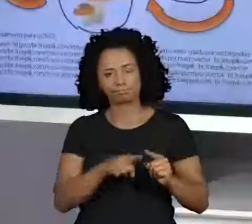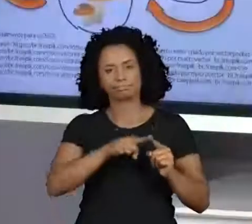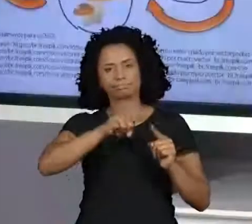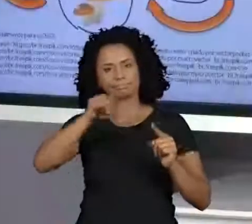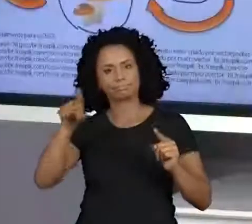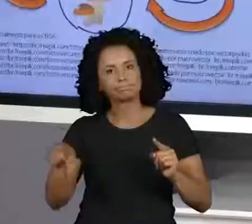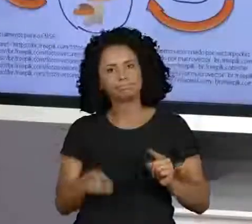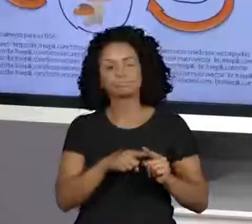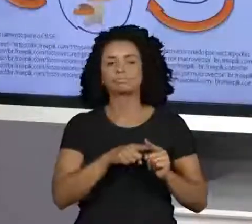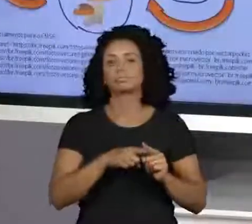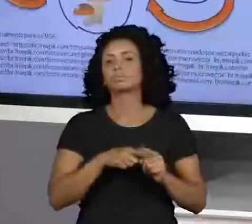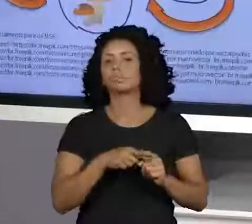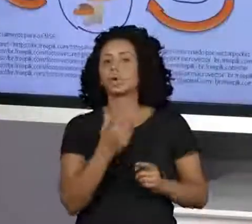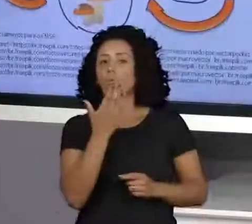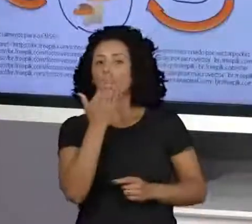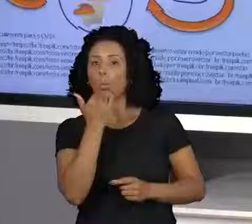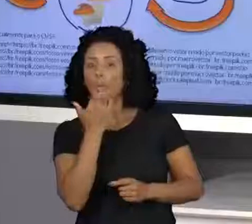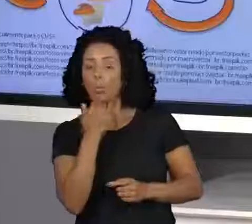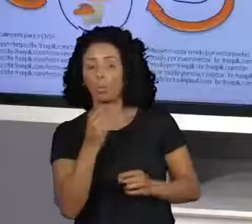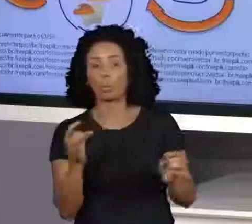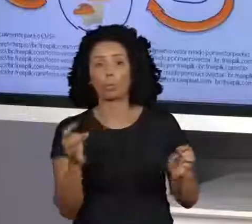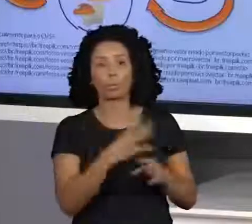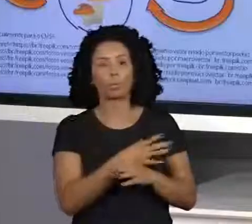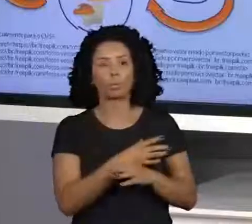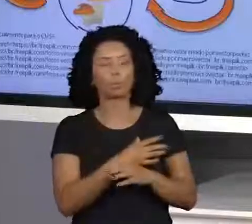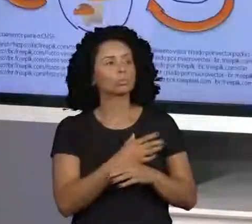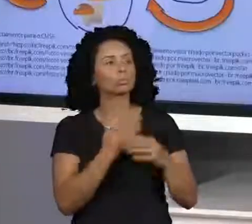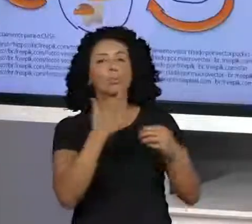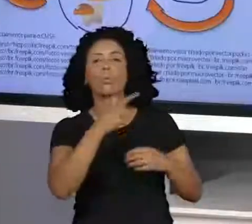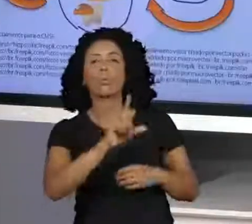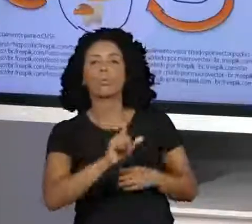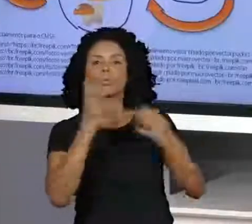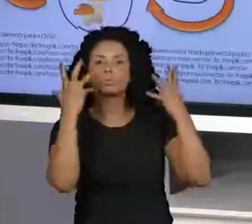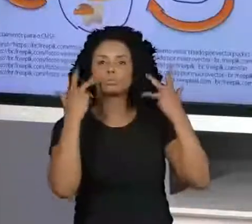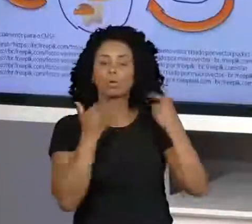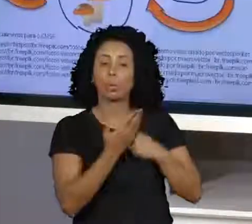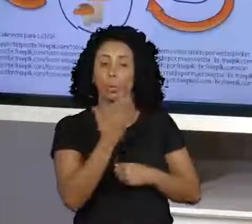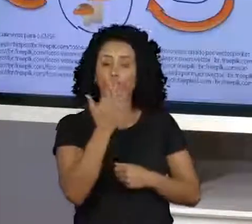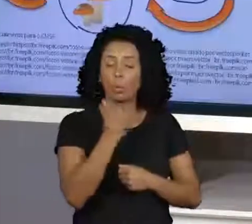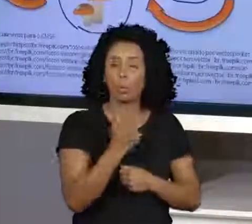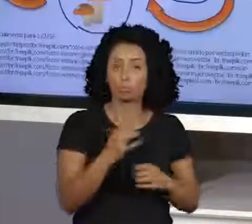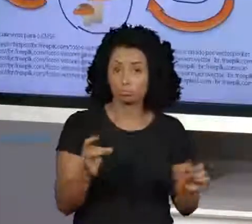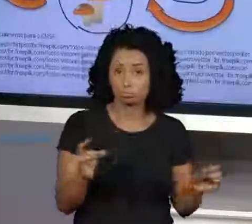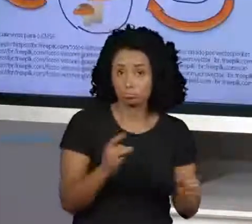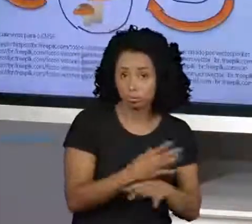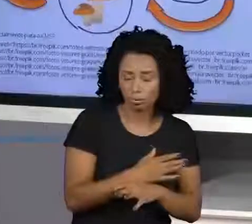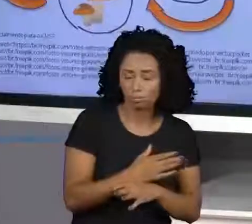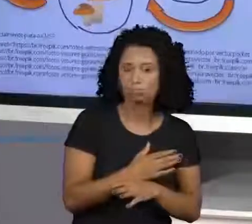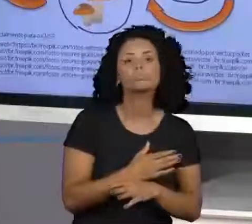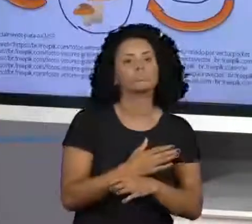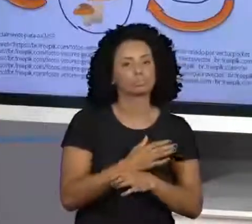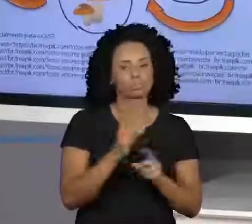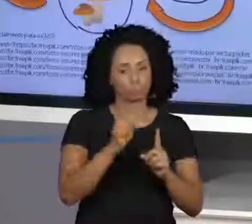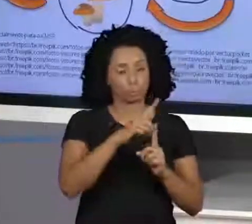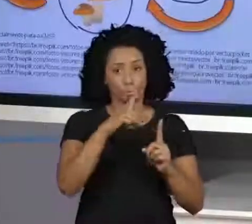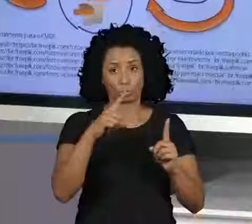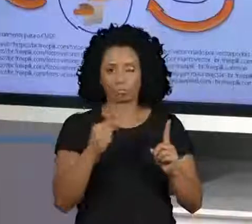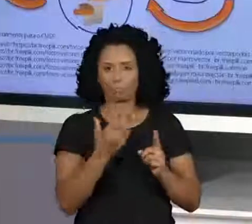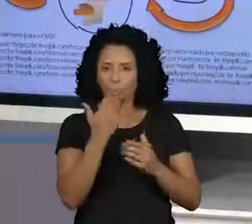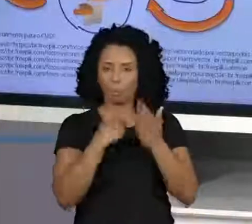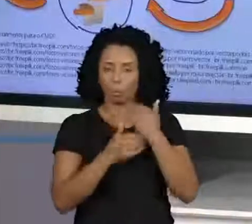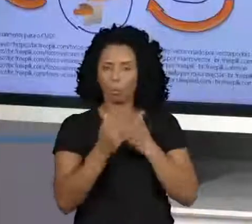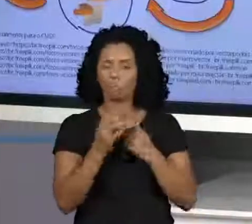alimentar, ele se alimenta de outro ser vivo e quando ele morre, aí os nutrientes que ele comeu, o tecido dele,